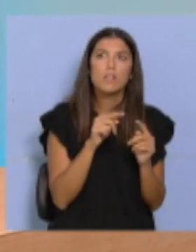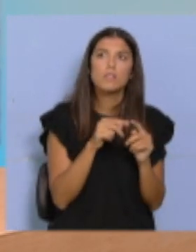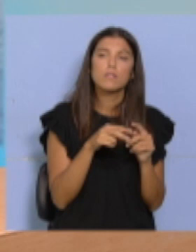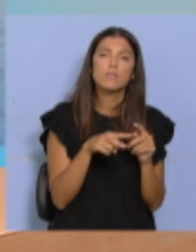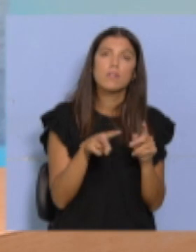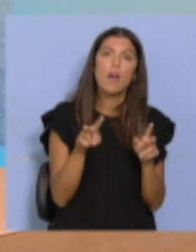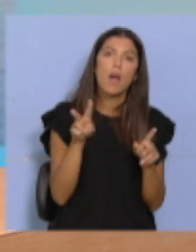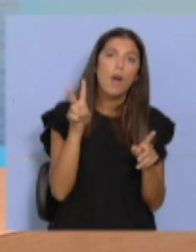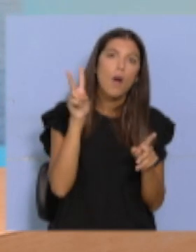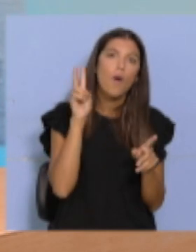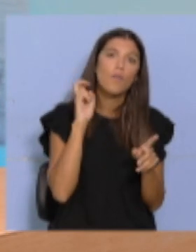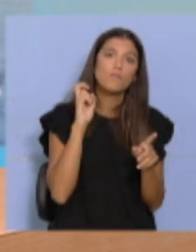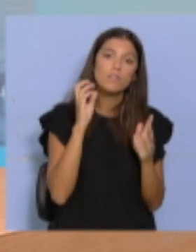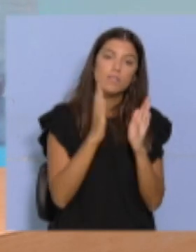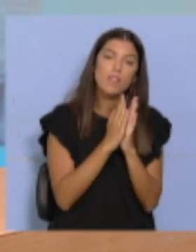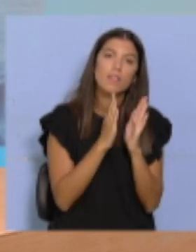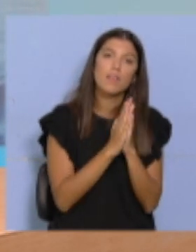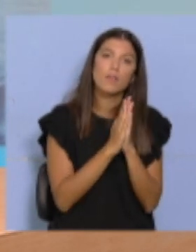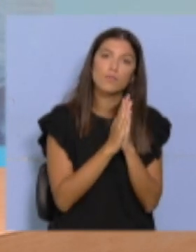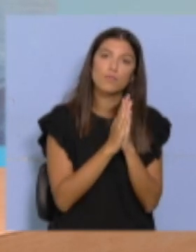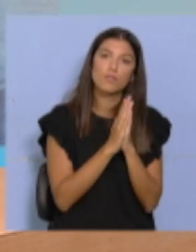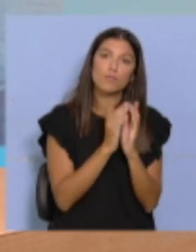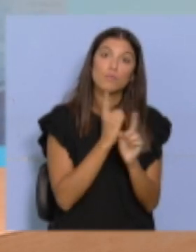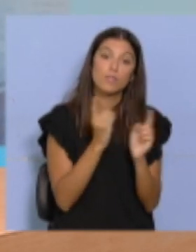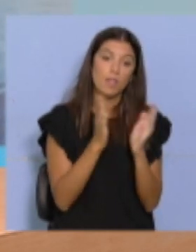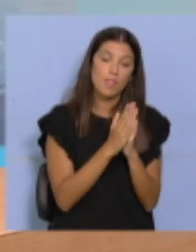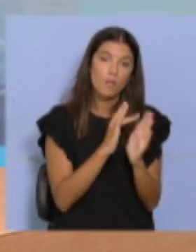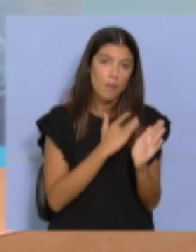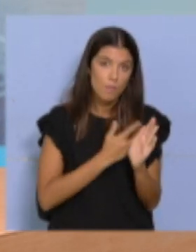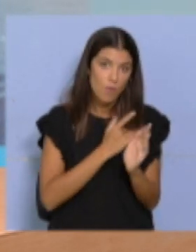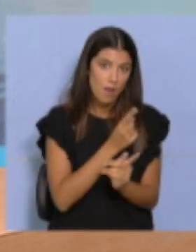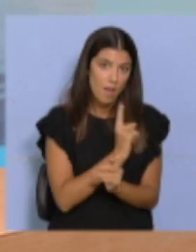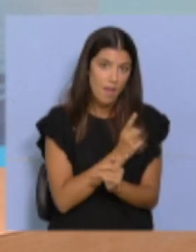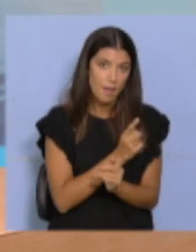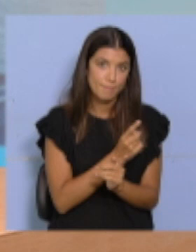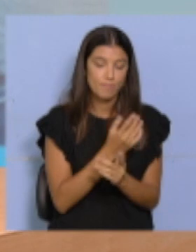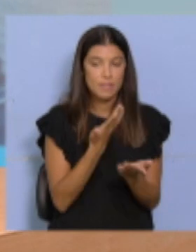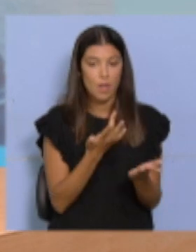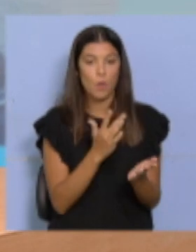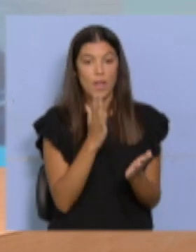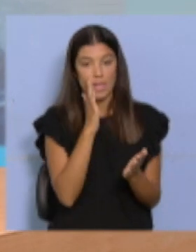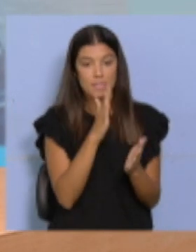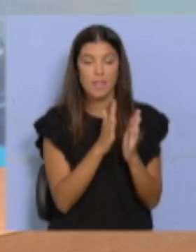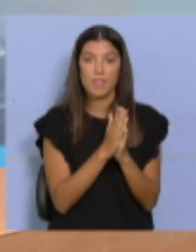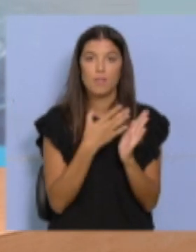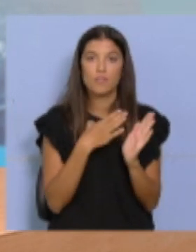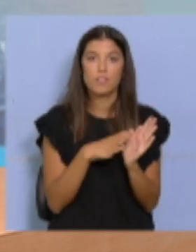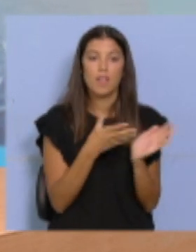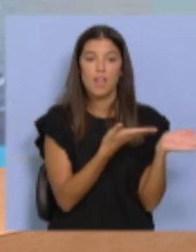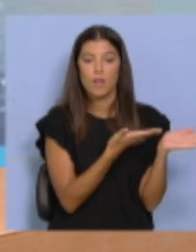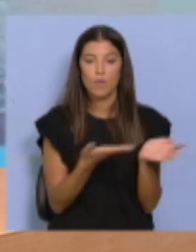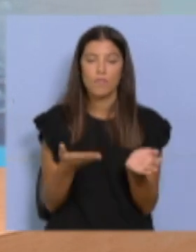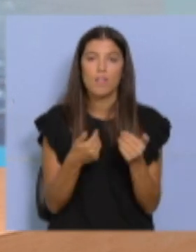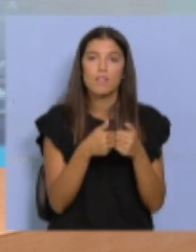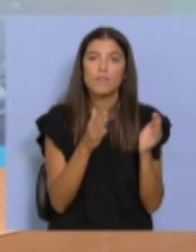fale sobretudo de um Deus que é amor. Então, quando falamos deste Deus que quer convidar a todos para uma festa, para um banquete